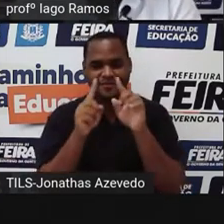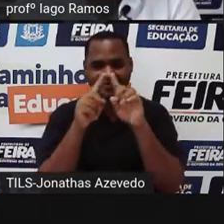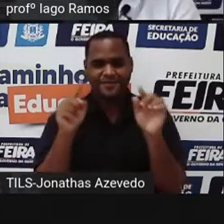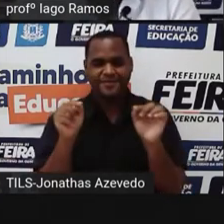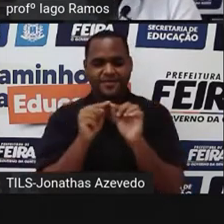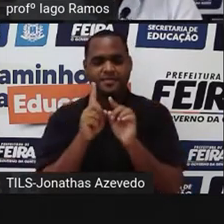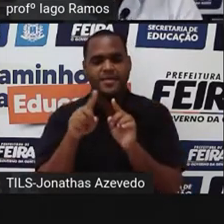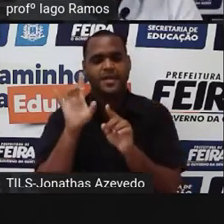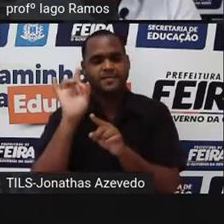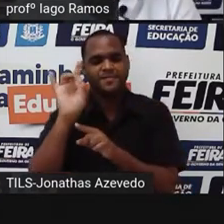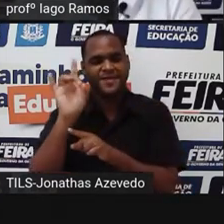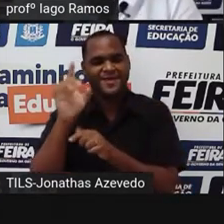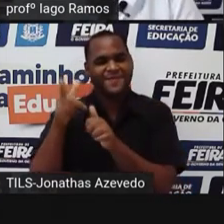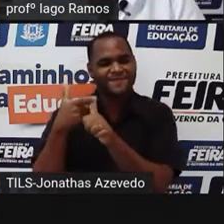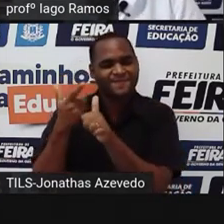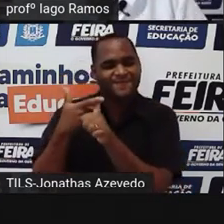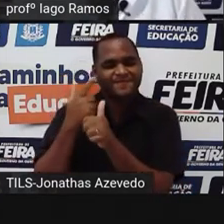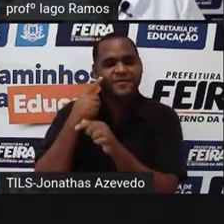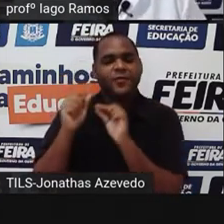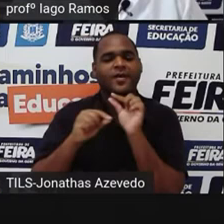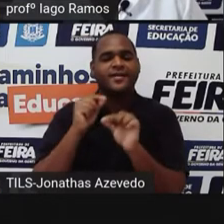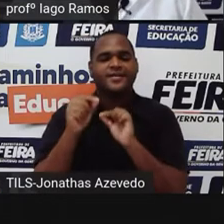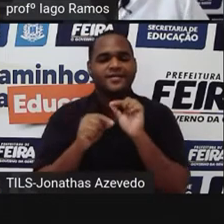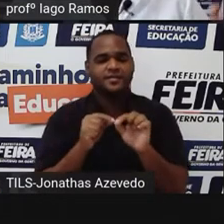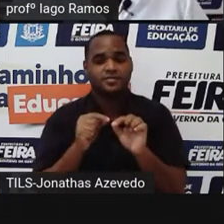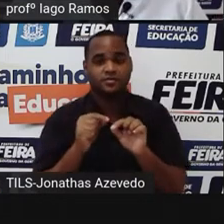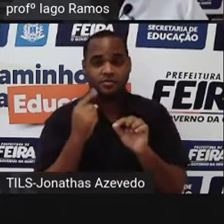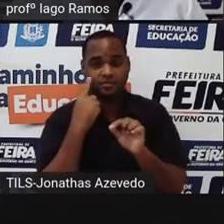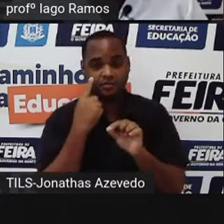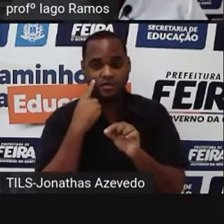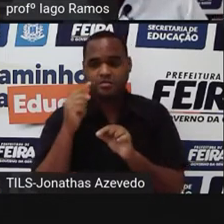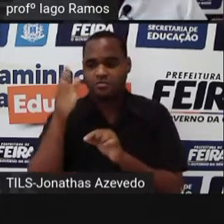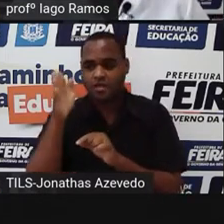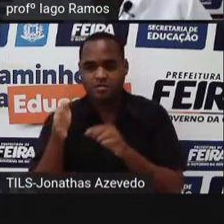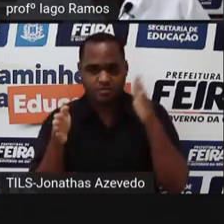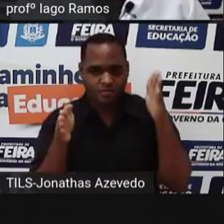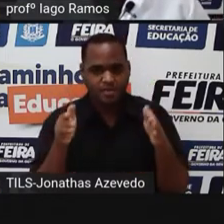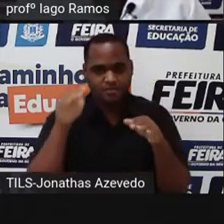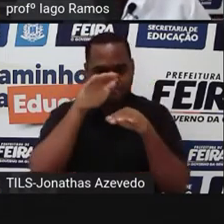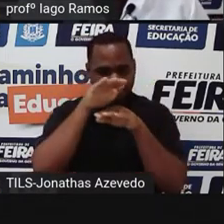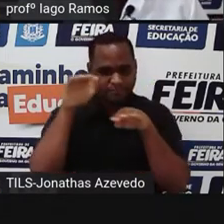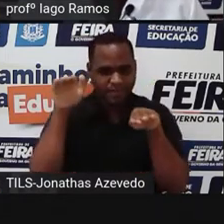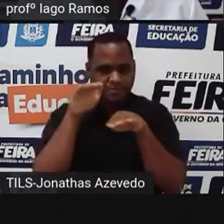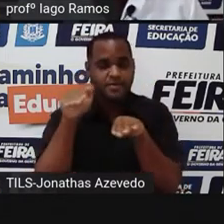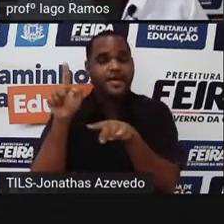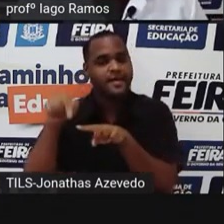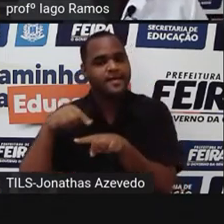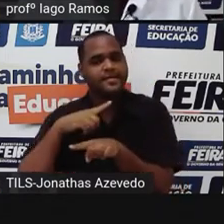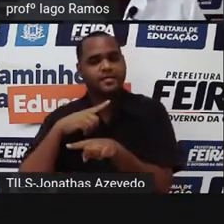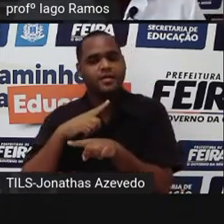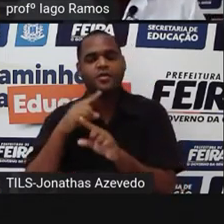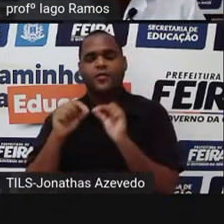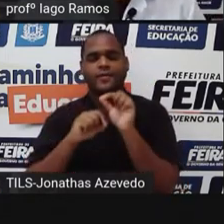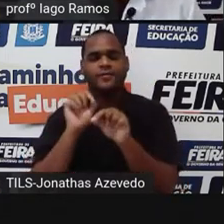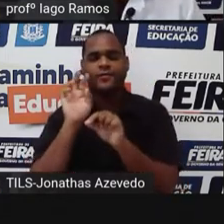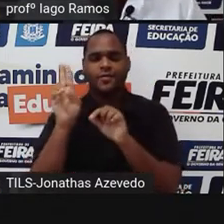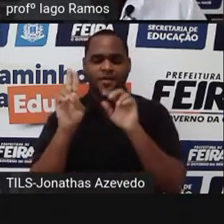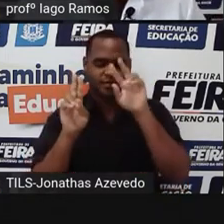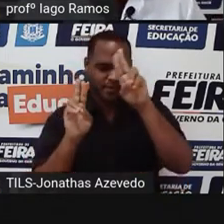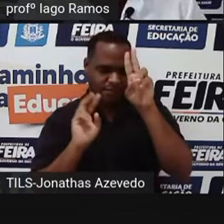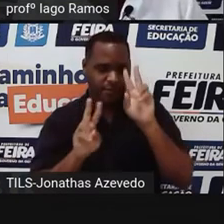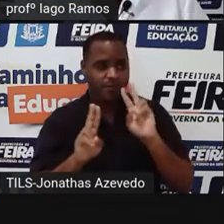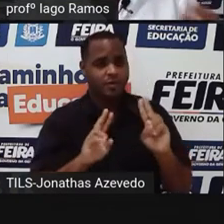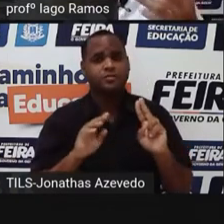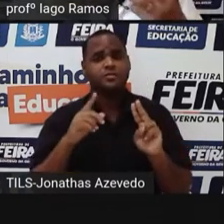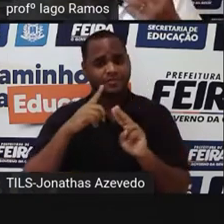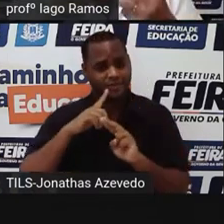ser especial pelo seguinte: os lados do triângulo retângulo recebem nomes, tá